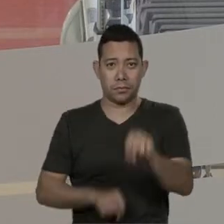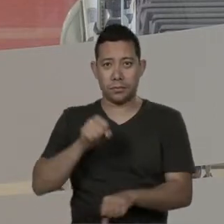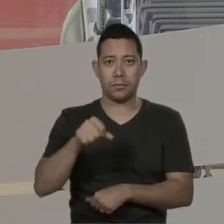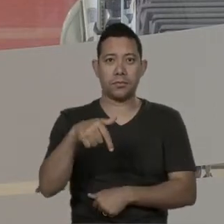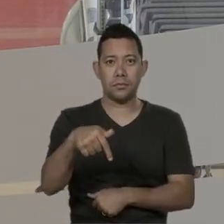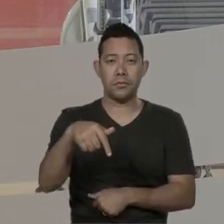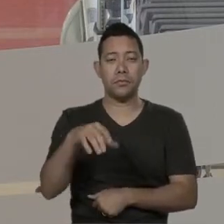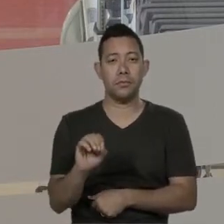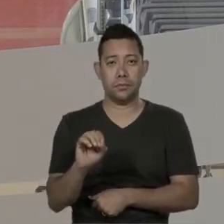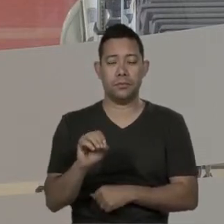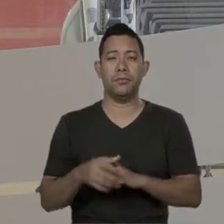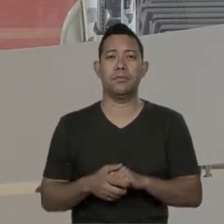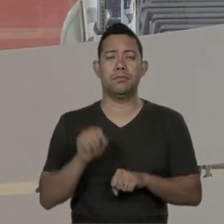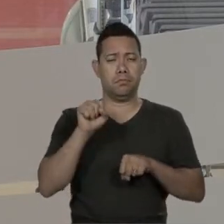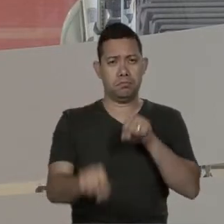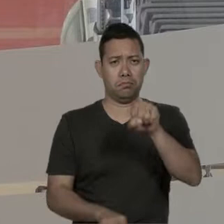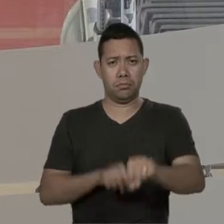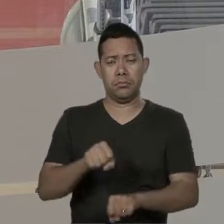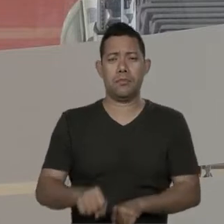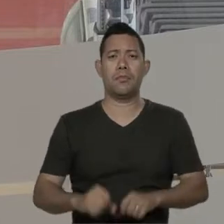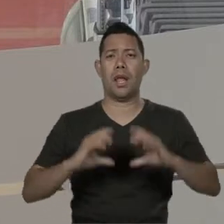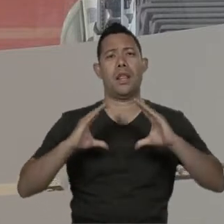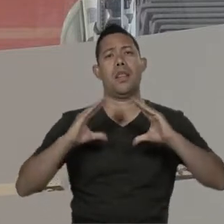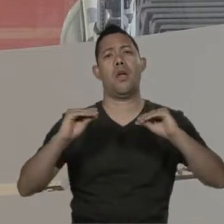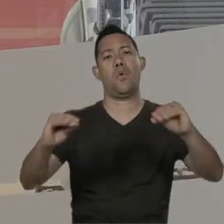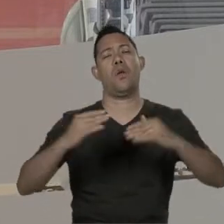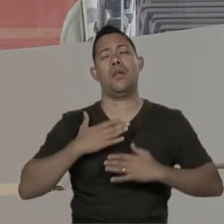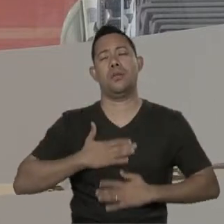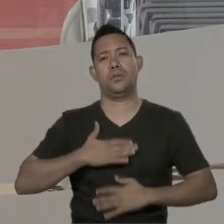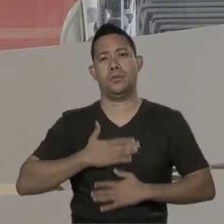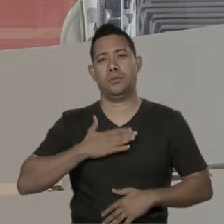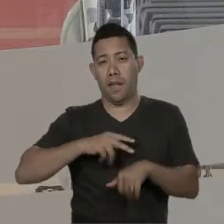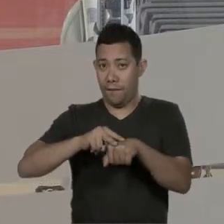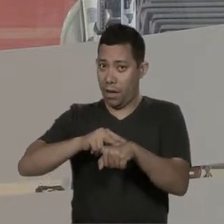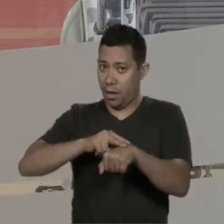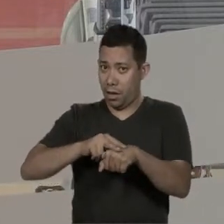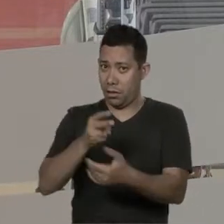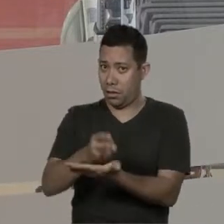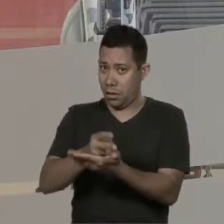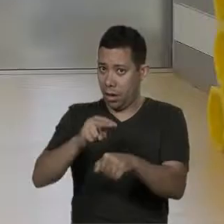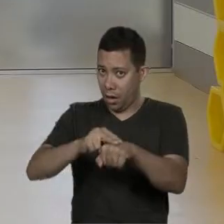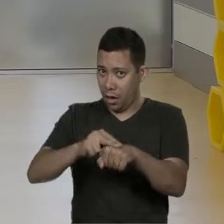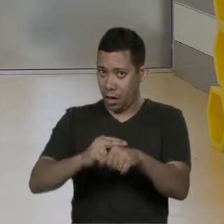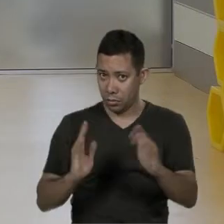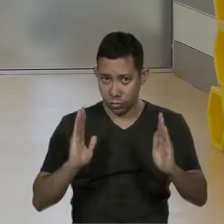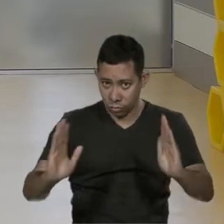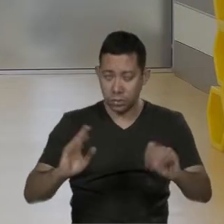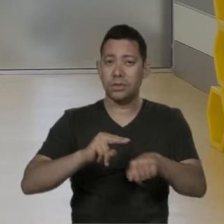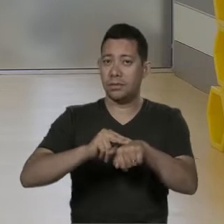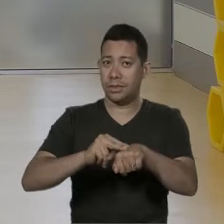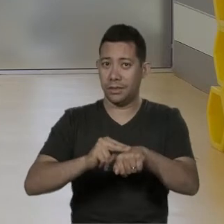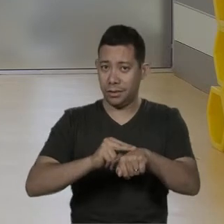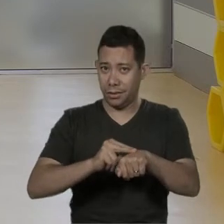RPM. Mantenha um giro tranquilo, não deixa passar da zona verde. A gente vai ficar a